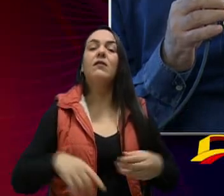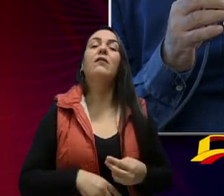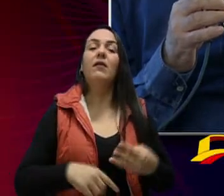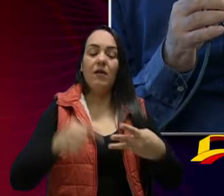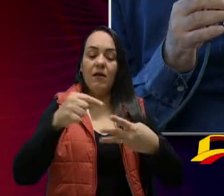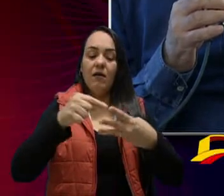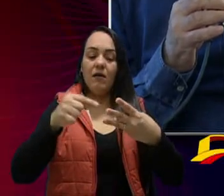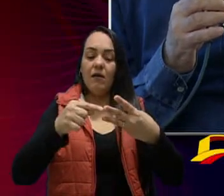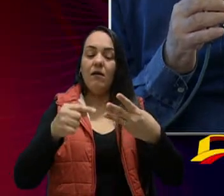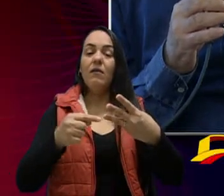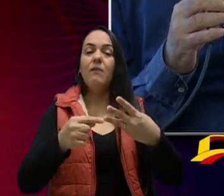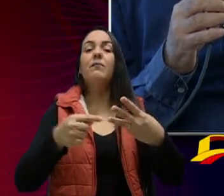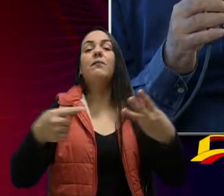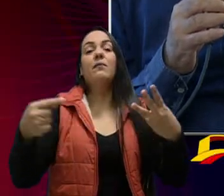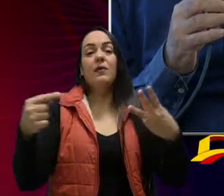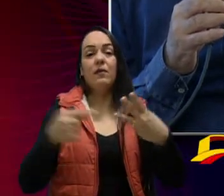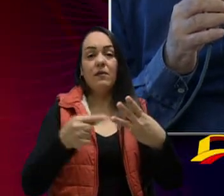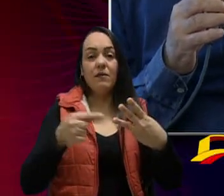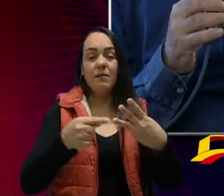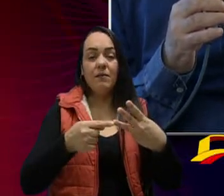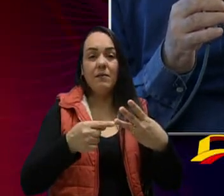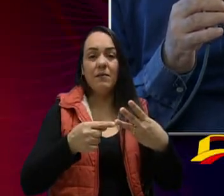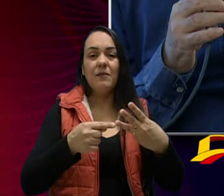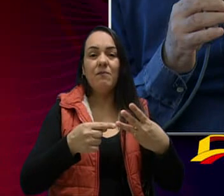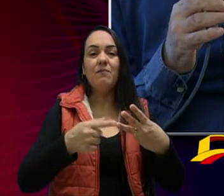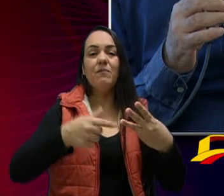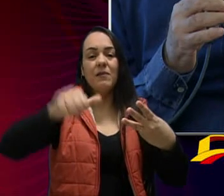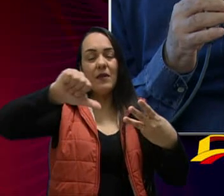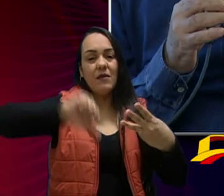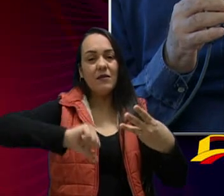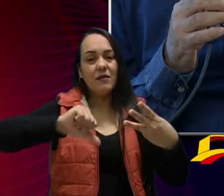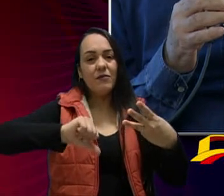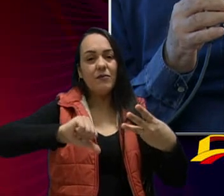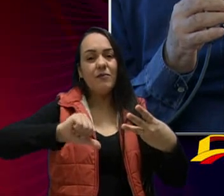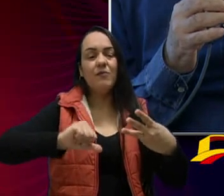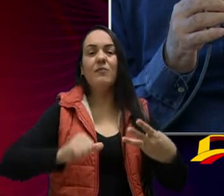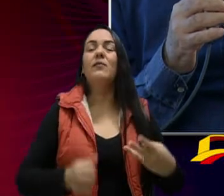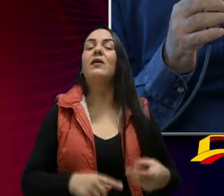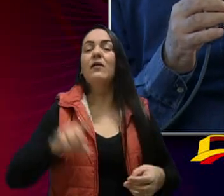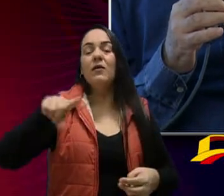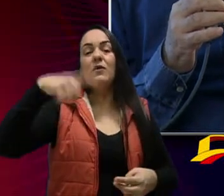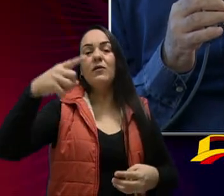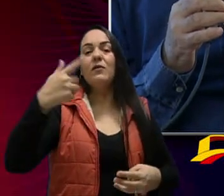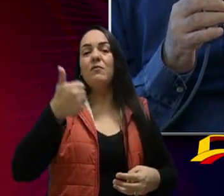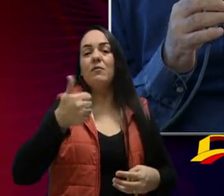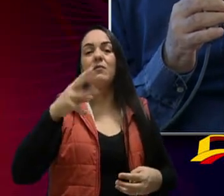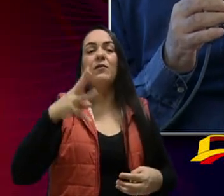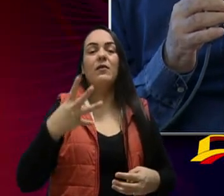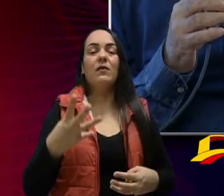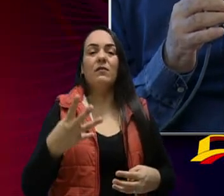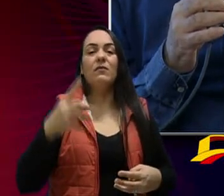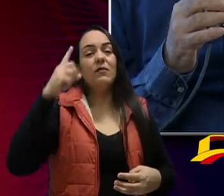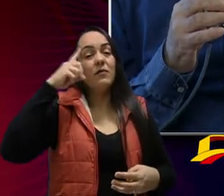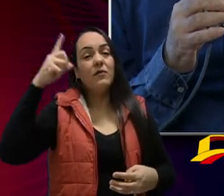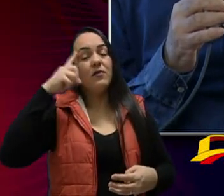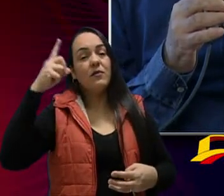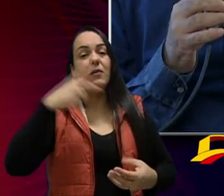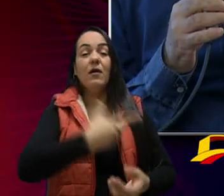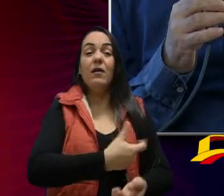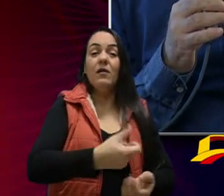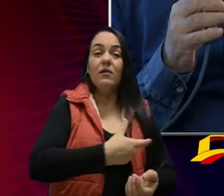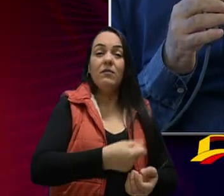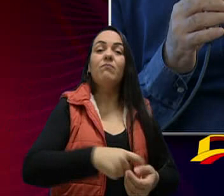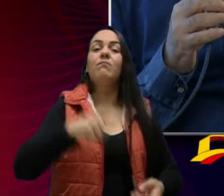que tudo está sendo pesquisada no coronavírus e se derem negativo e depois de 14 dias eles vão ser